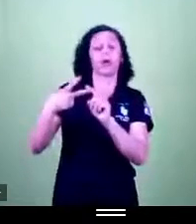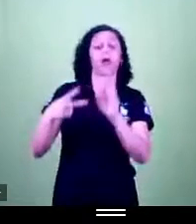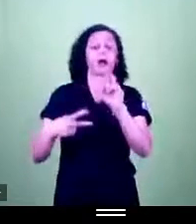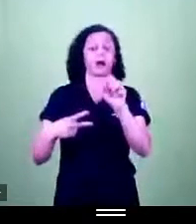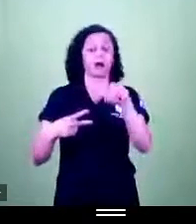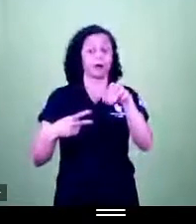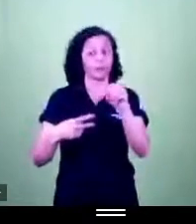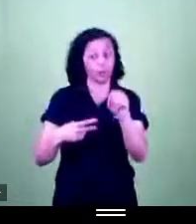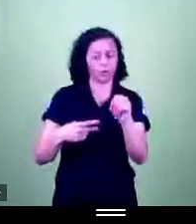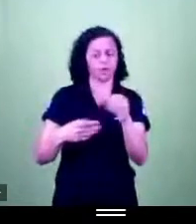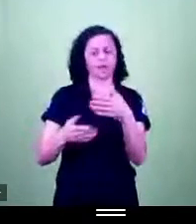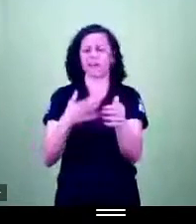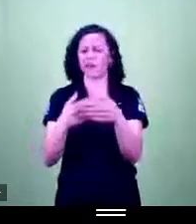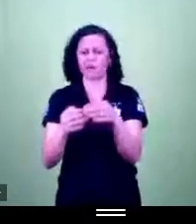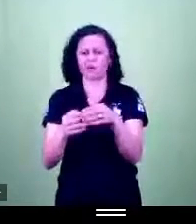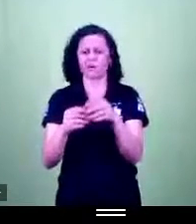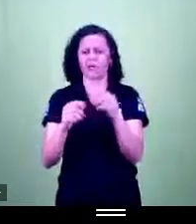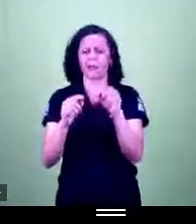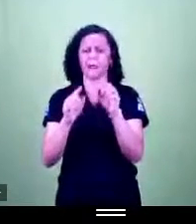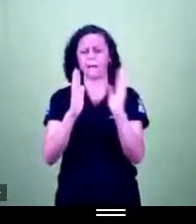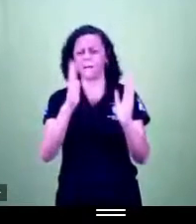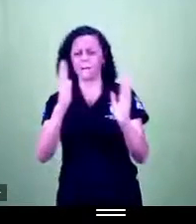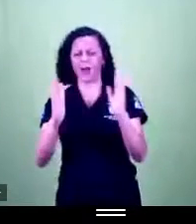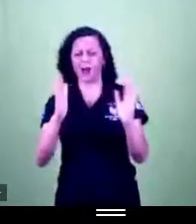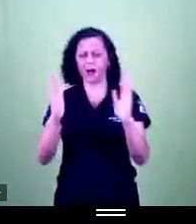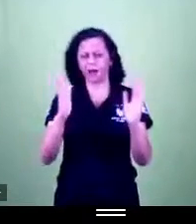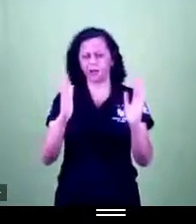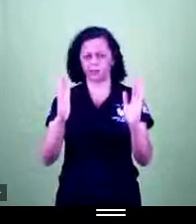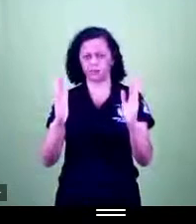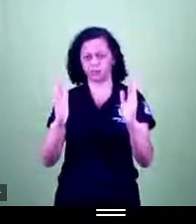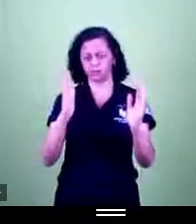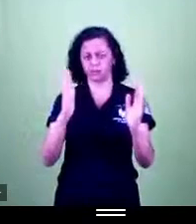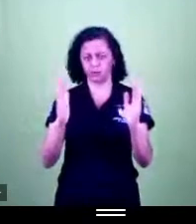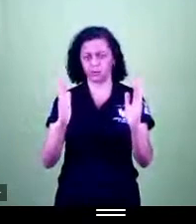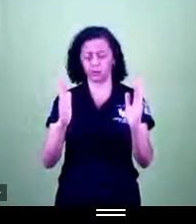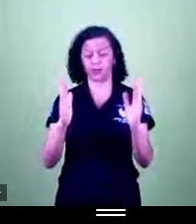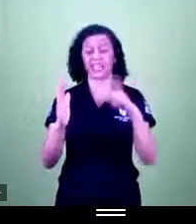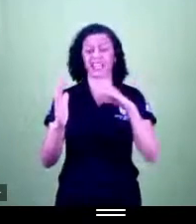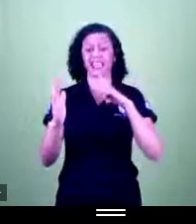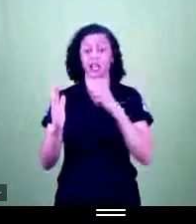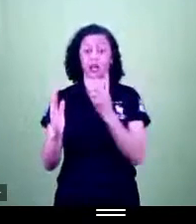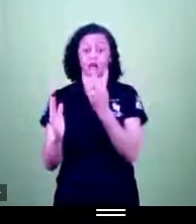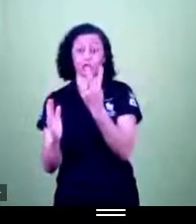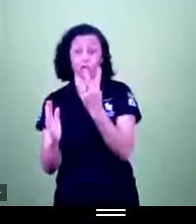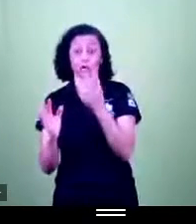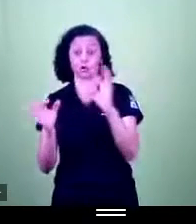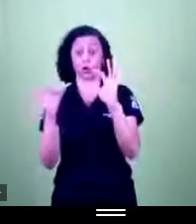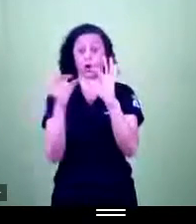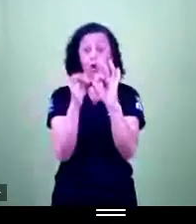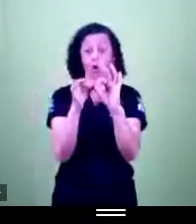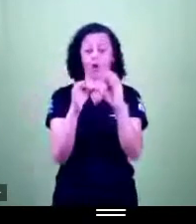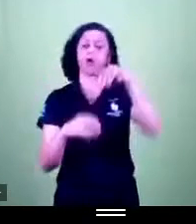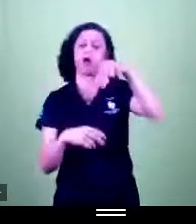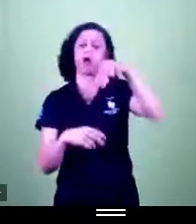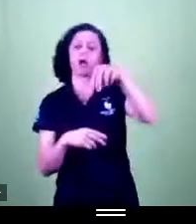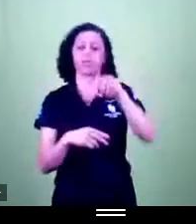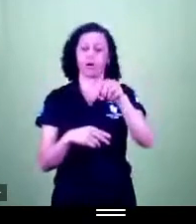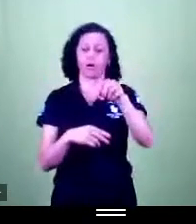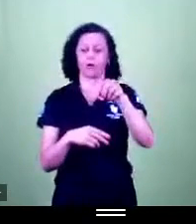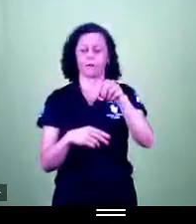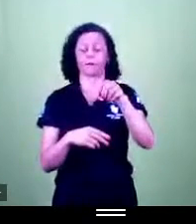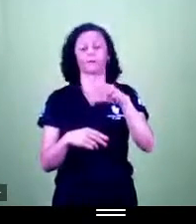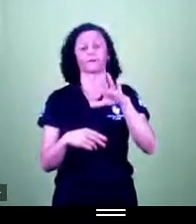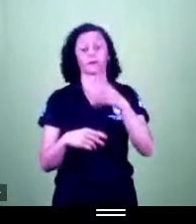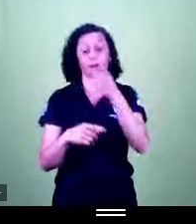circuito que esteja compreendido entre dois nós. Ó, uma coisa puxando a outra, né? Há um loop